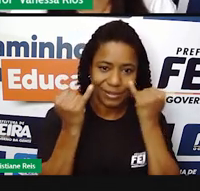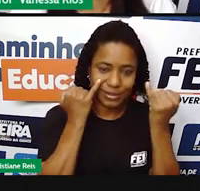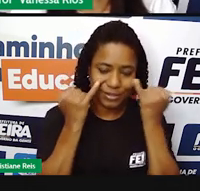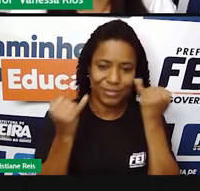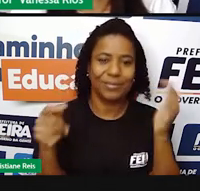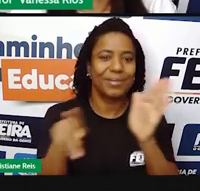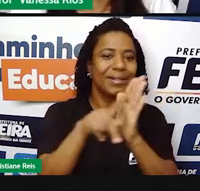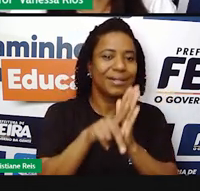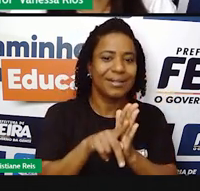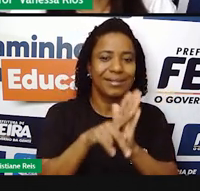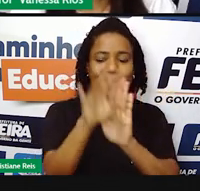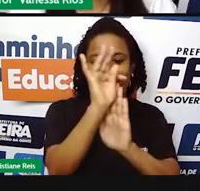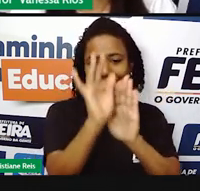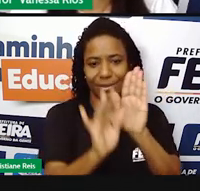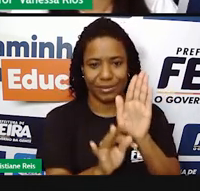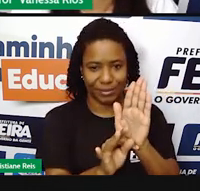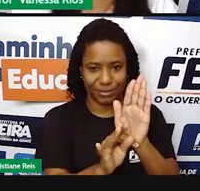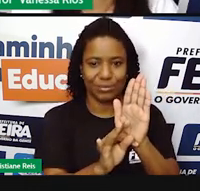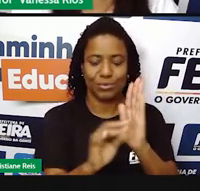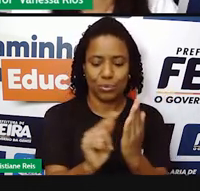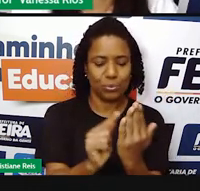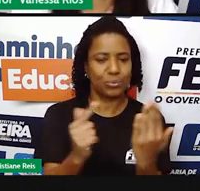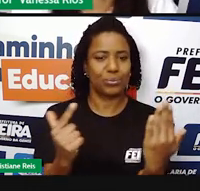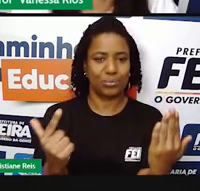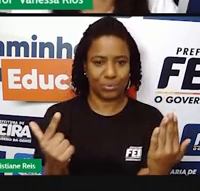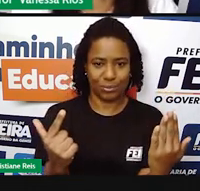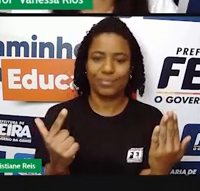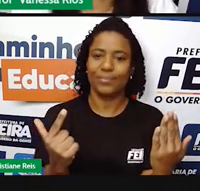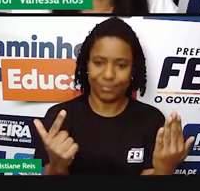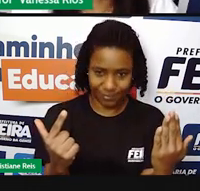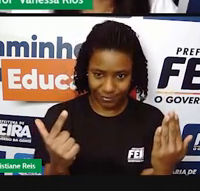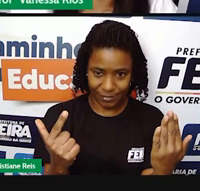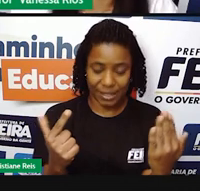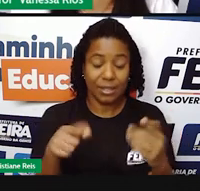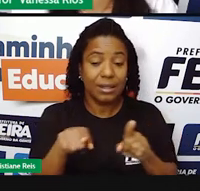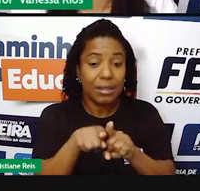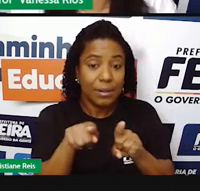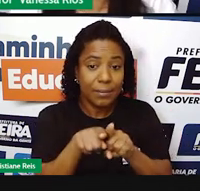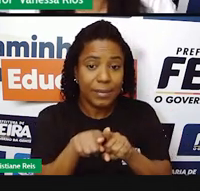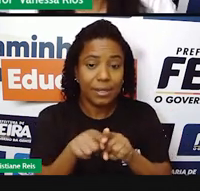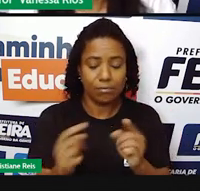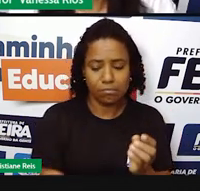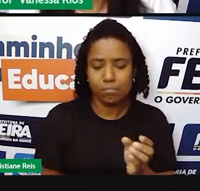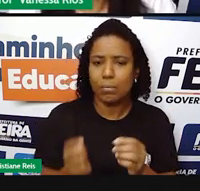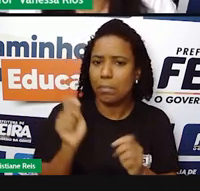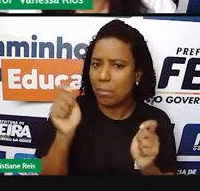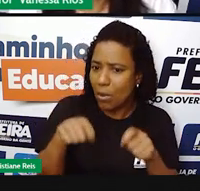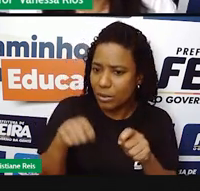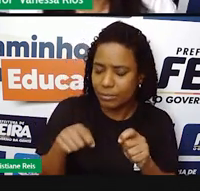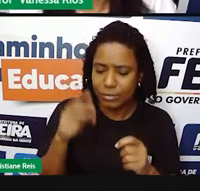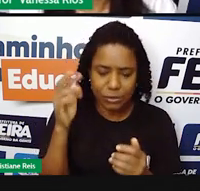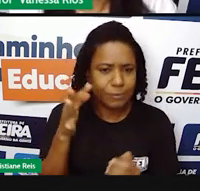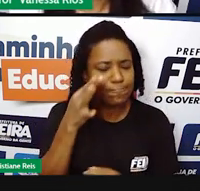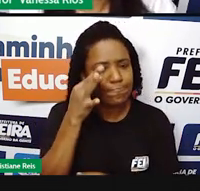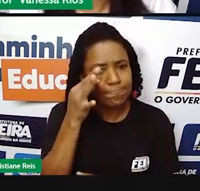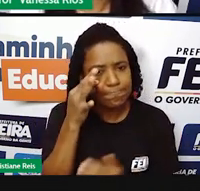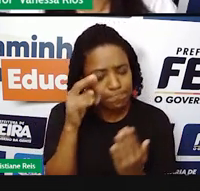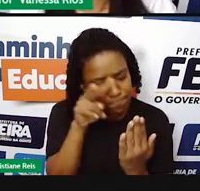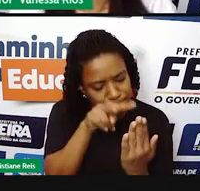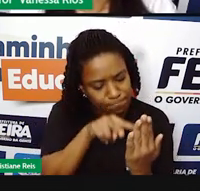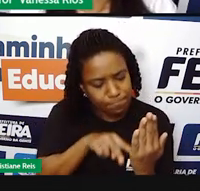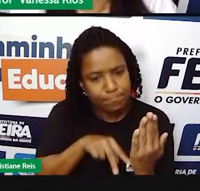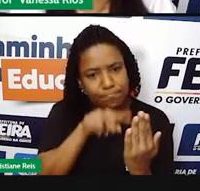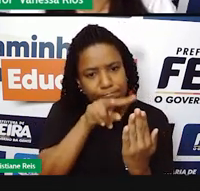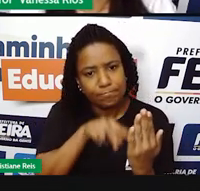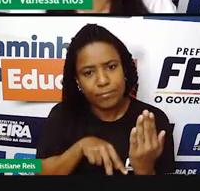textos jornalísticos. Ao mesmo tempo que prevê criar também uma opinião nos leitores. Portanto,